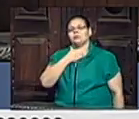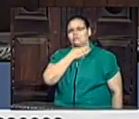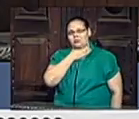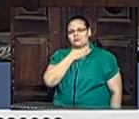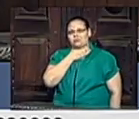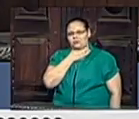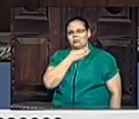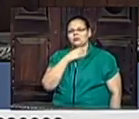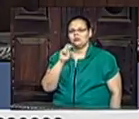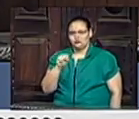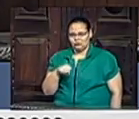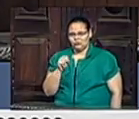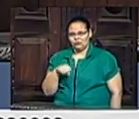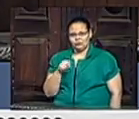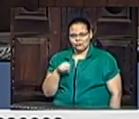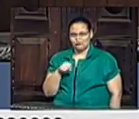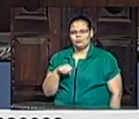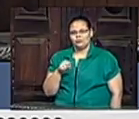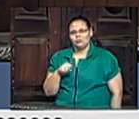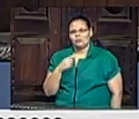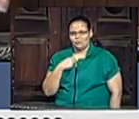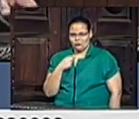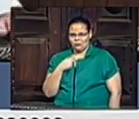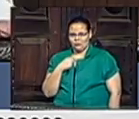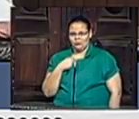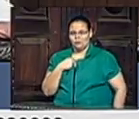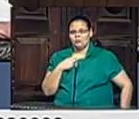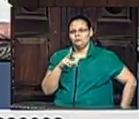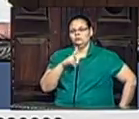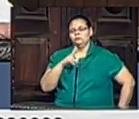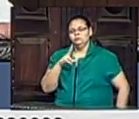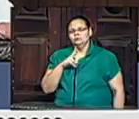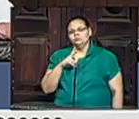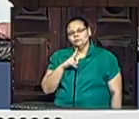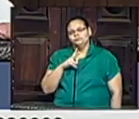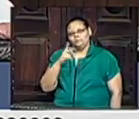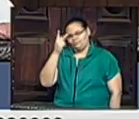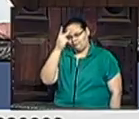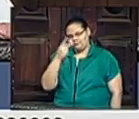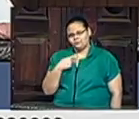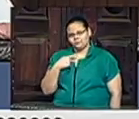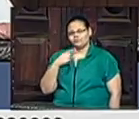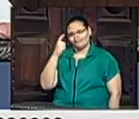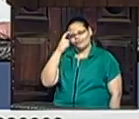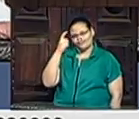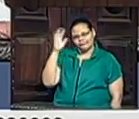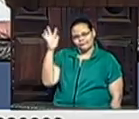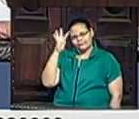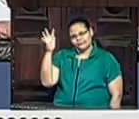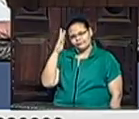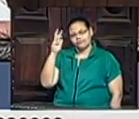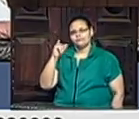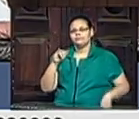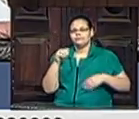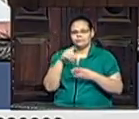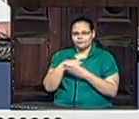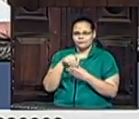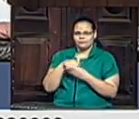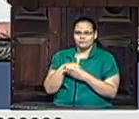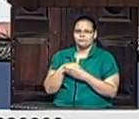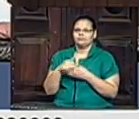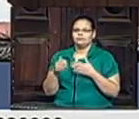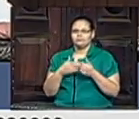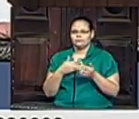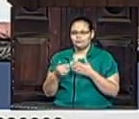aí sim, eu, particularmente, poderei pensar em votar